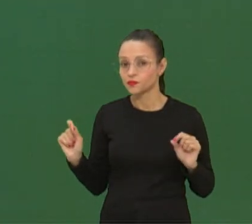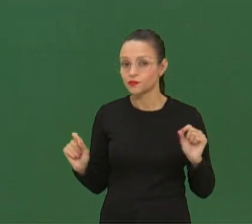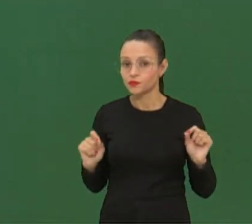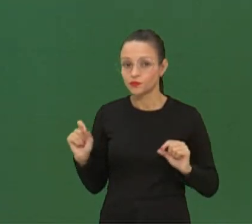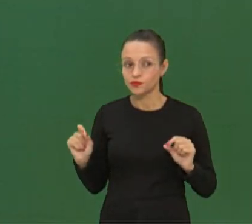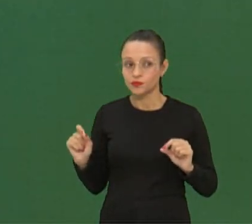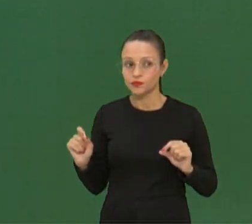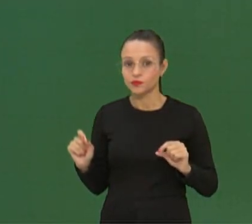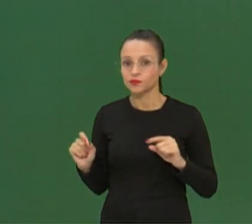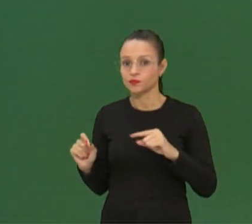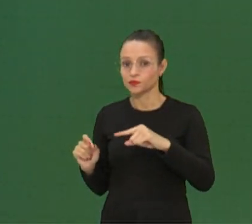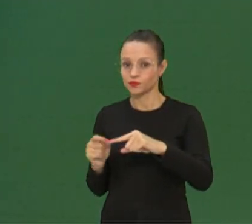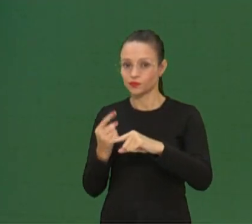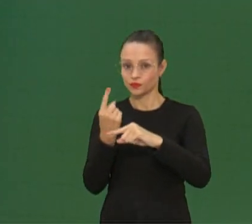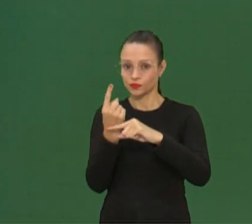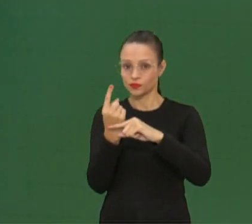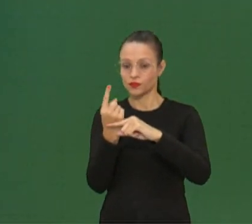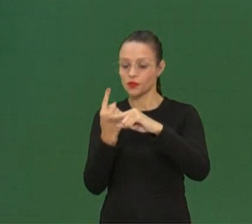no denominador.